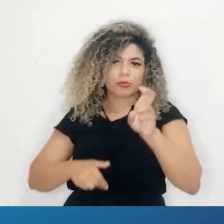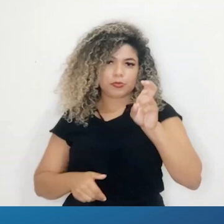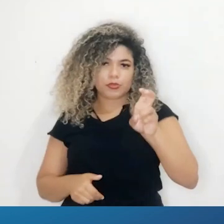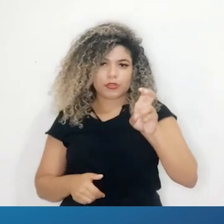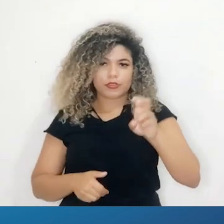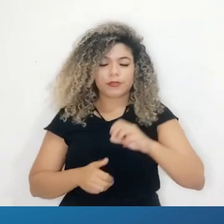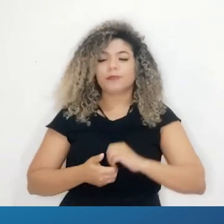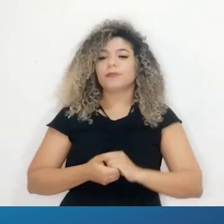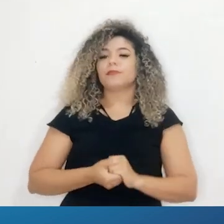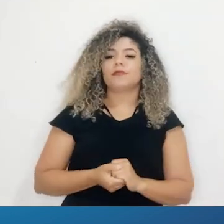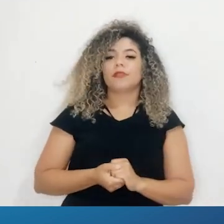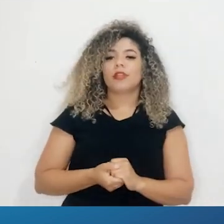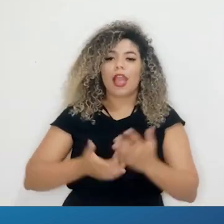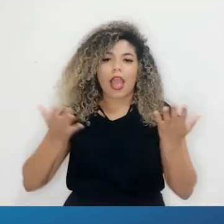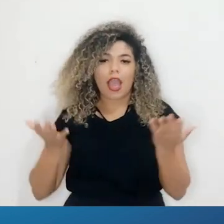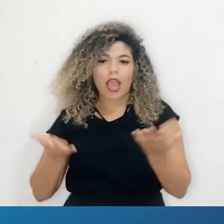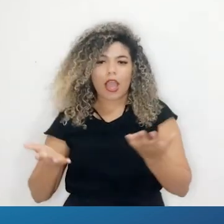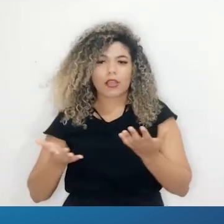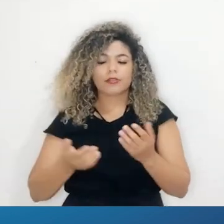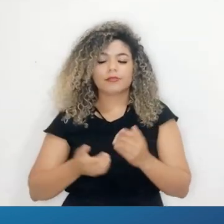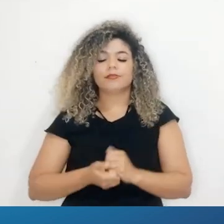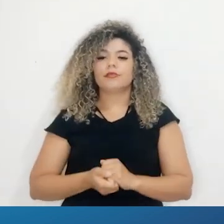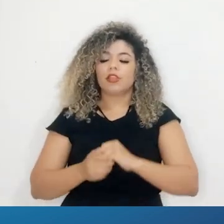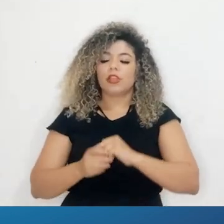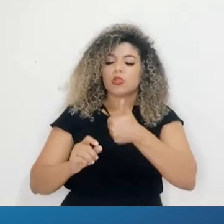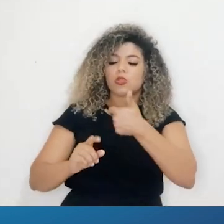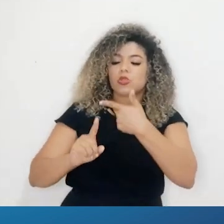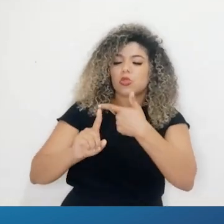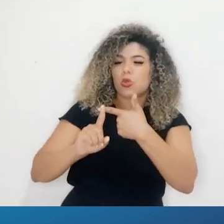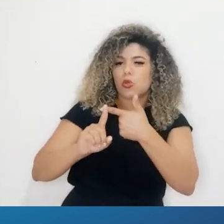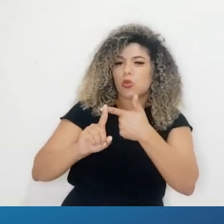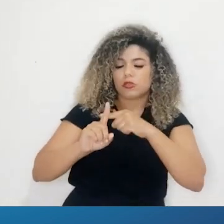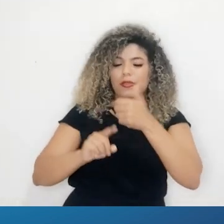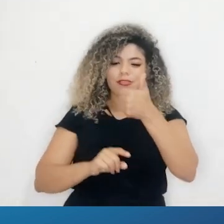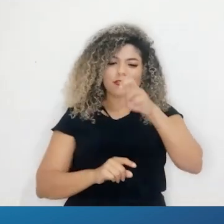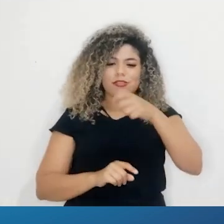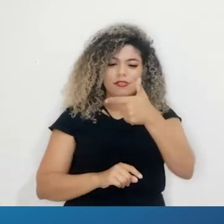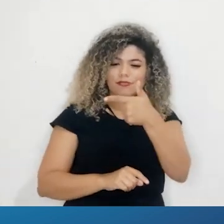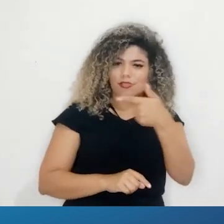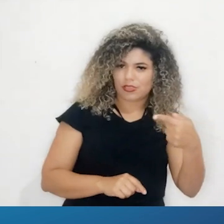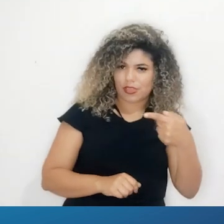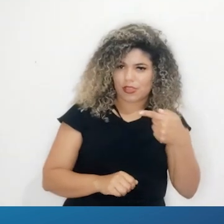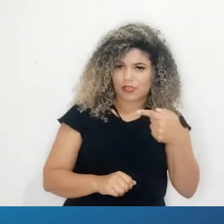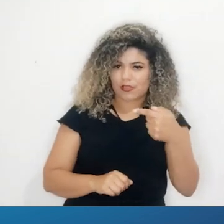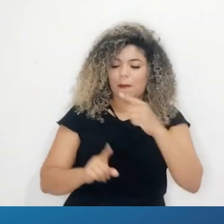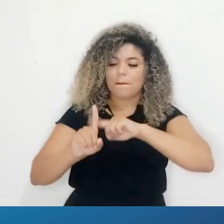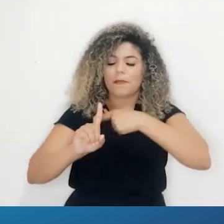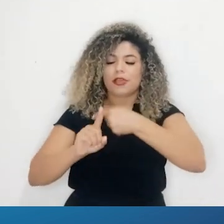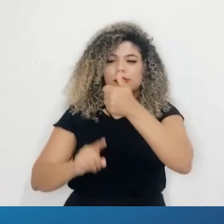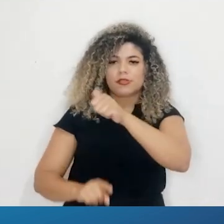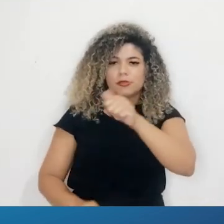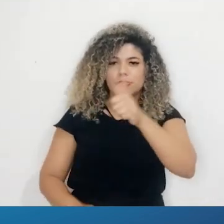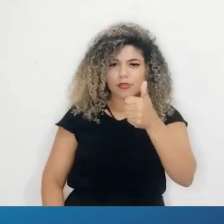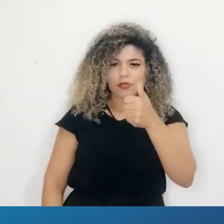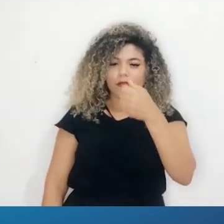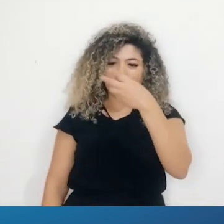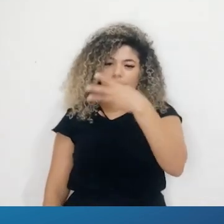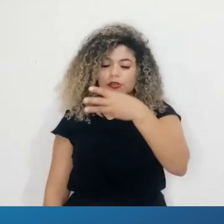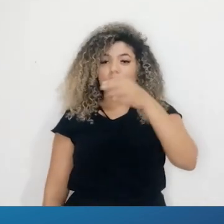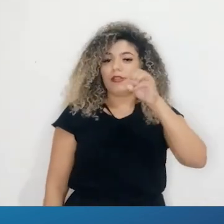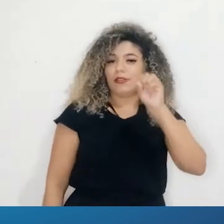5 efetuando essa soma 12 + 15 27 + 11